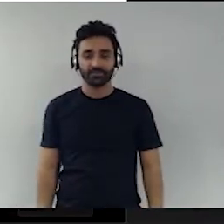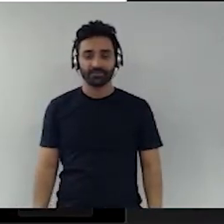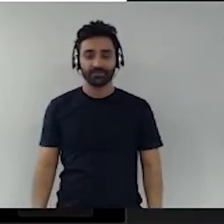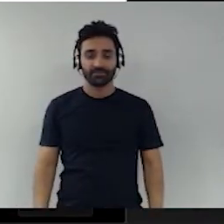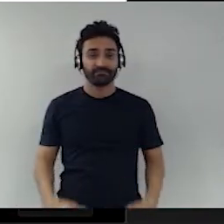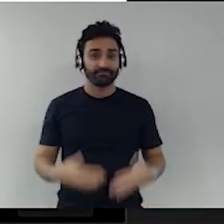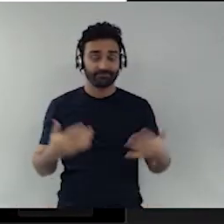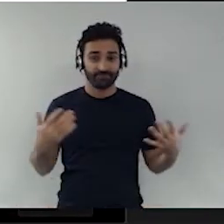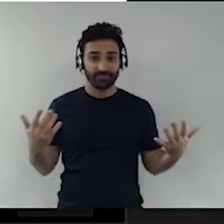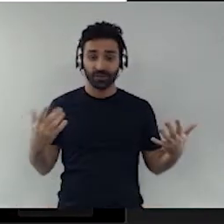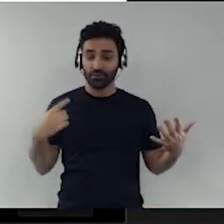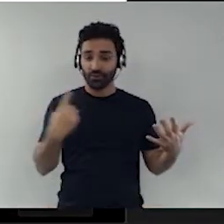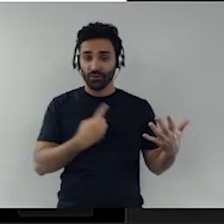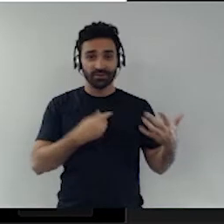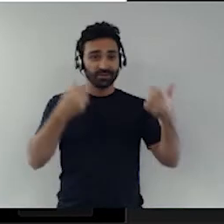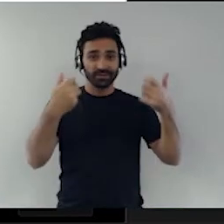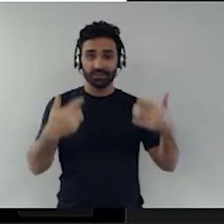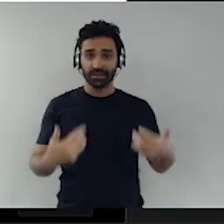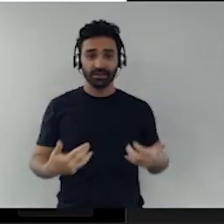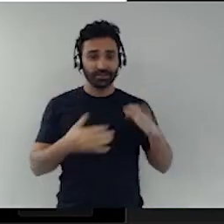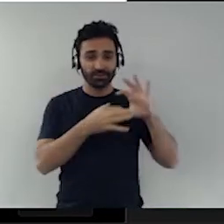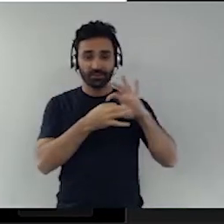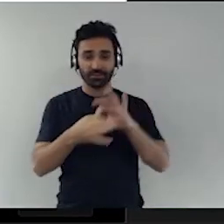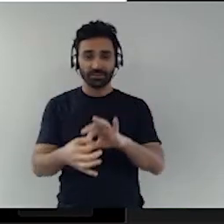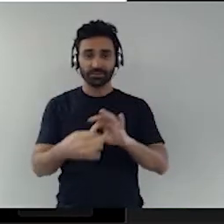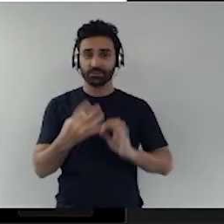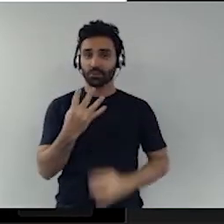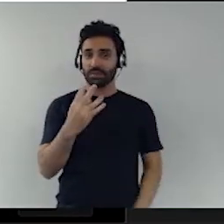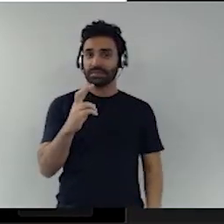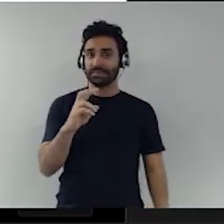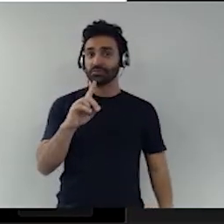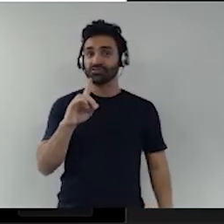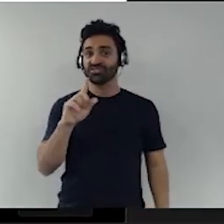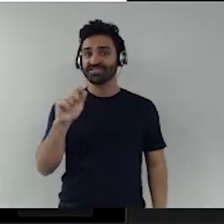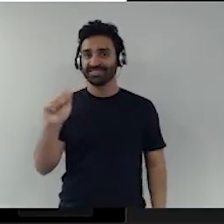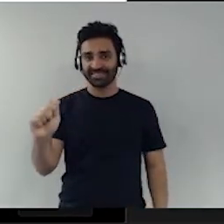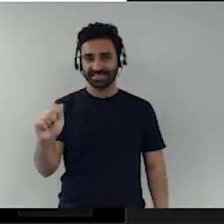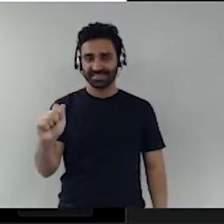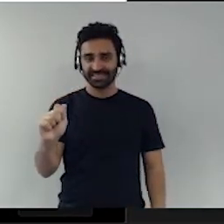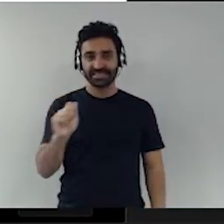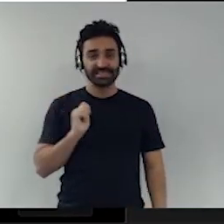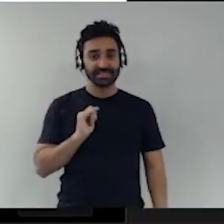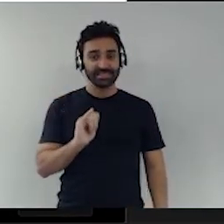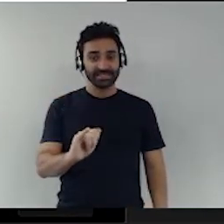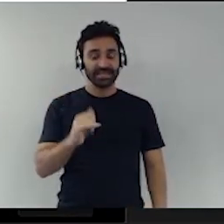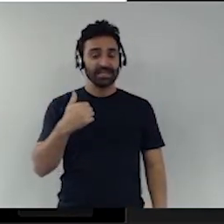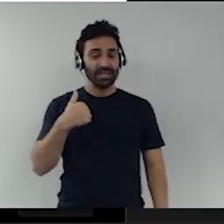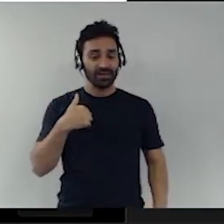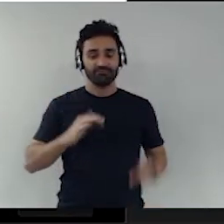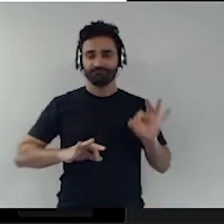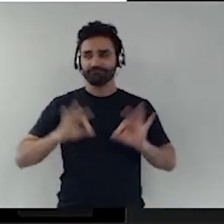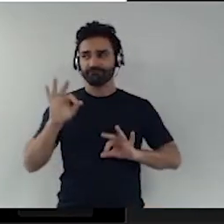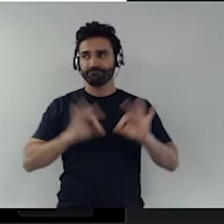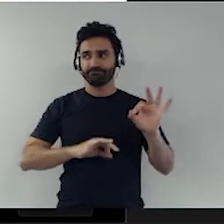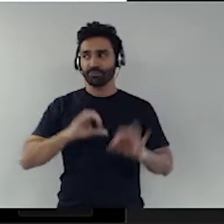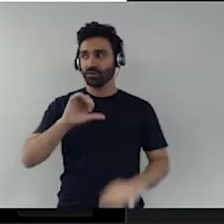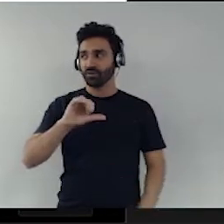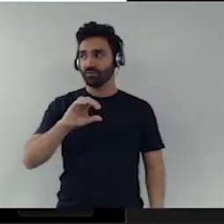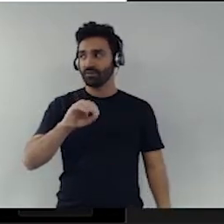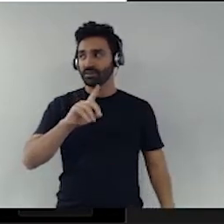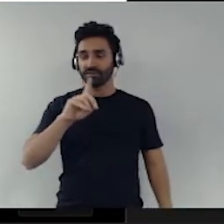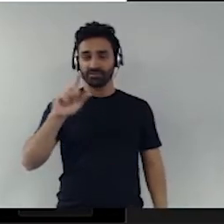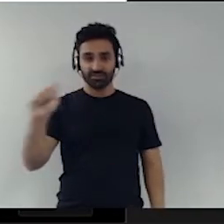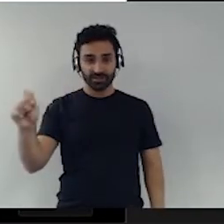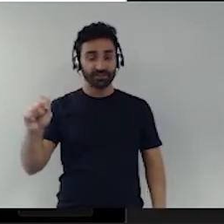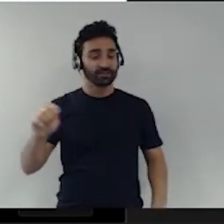a gente está aqui falando numa projeção para 45 dias, ó. Se eu estico essa projeção para 90 dias, a curva